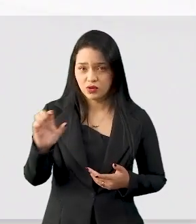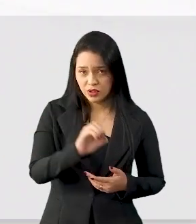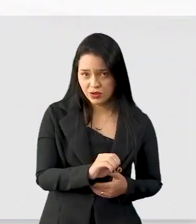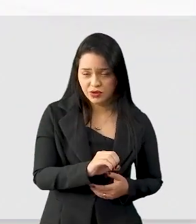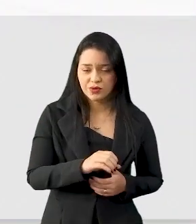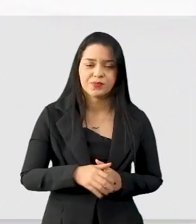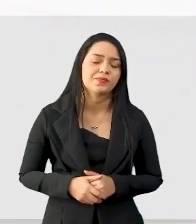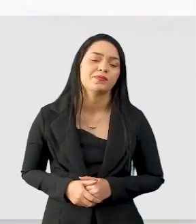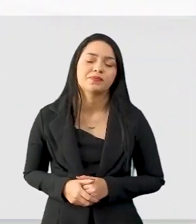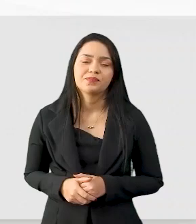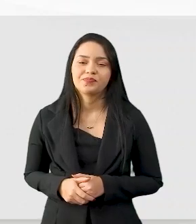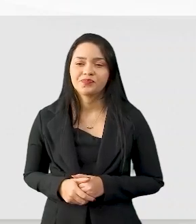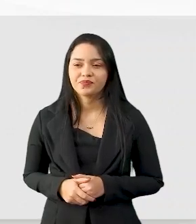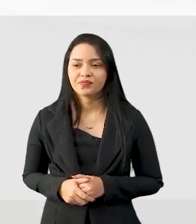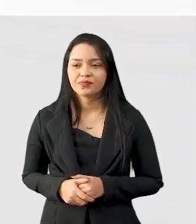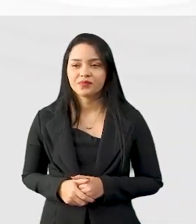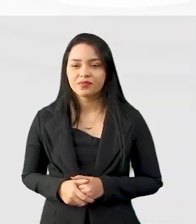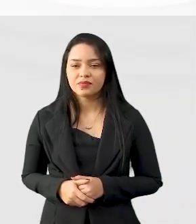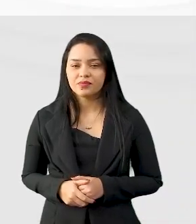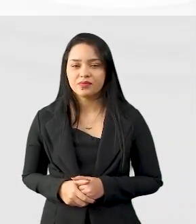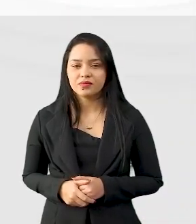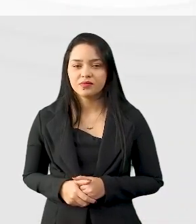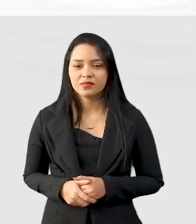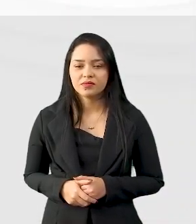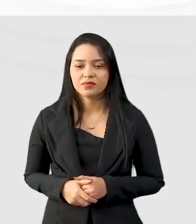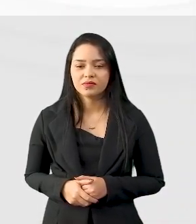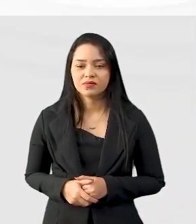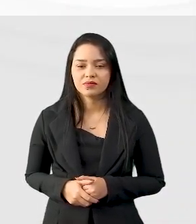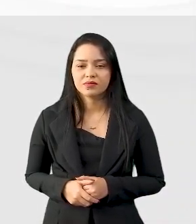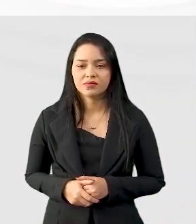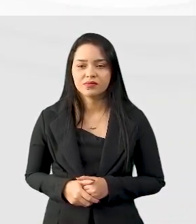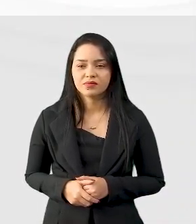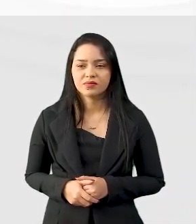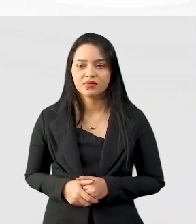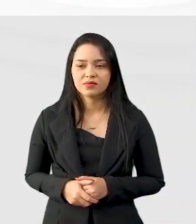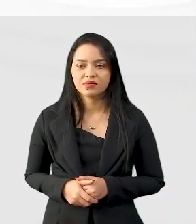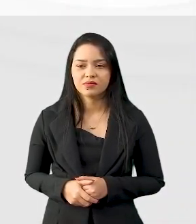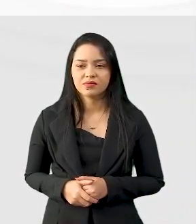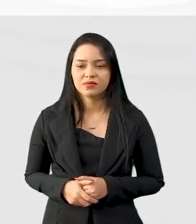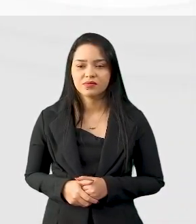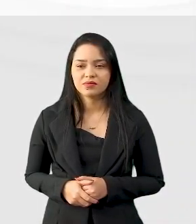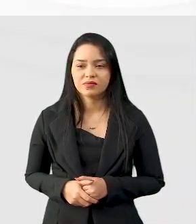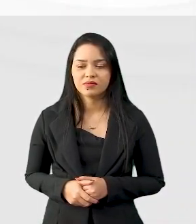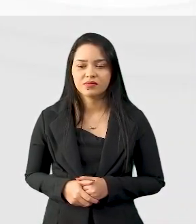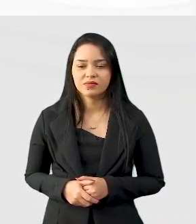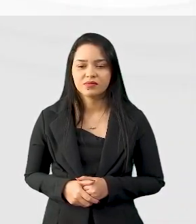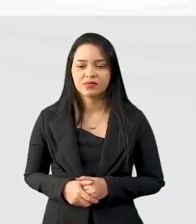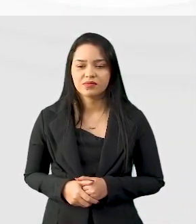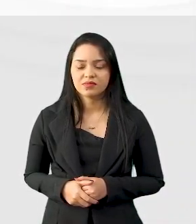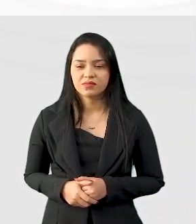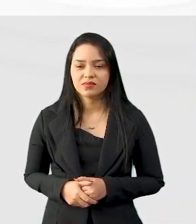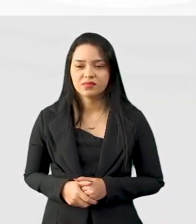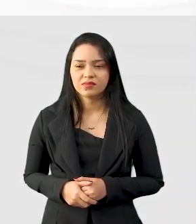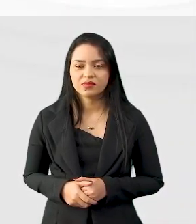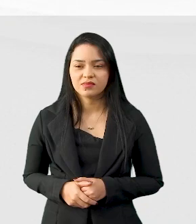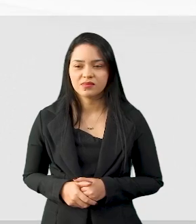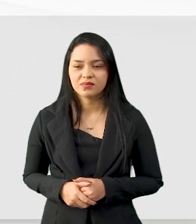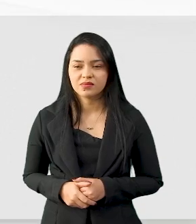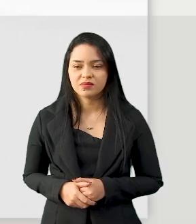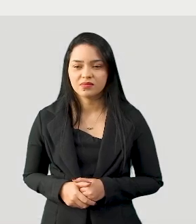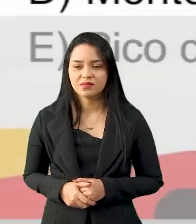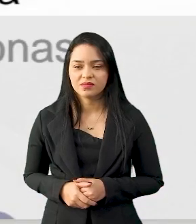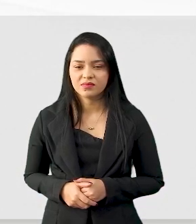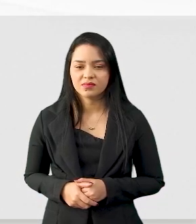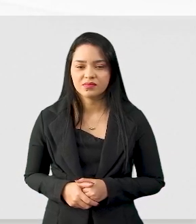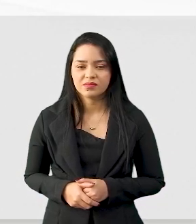Vamos responder mais um, para a gente fechar com chave de ouro? Vamos lá? Opa. Peguei aqui errado, já tava para mudar.